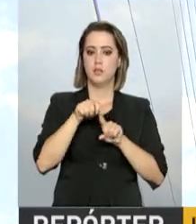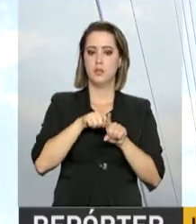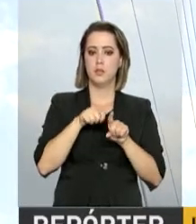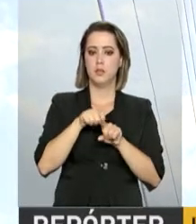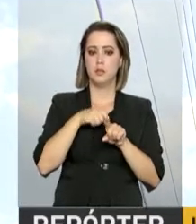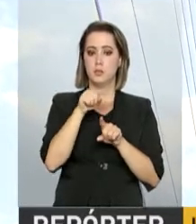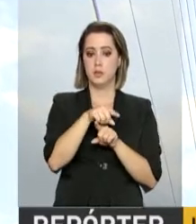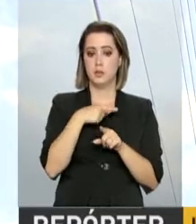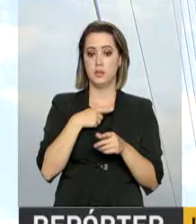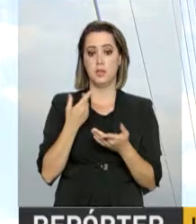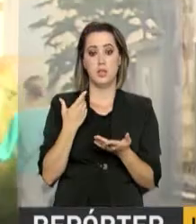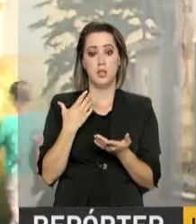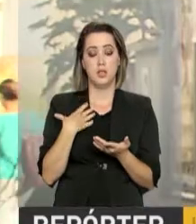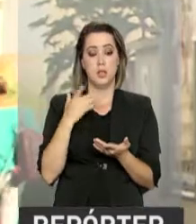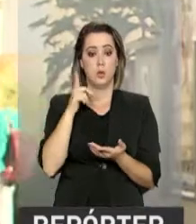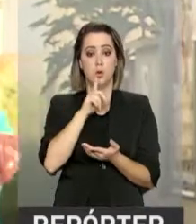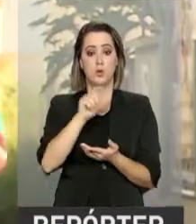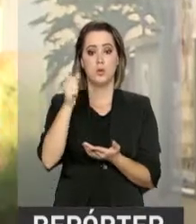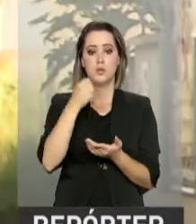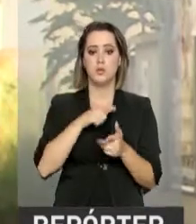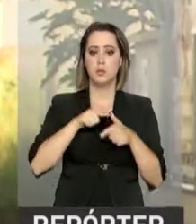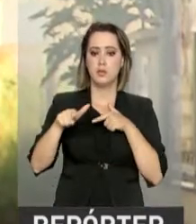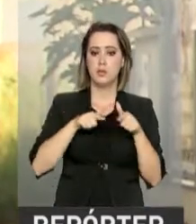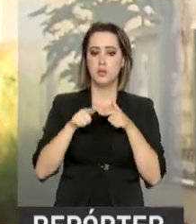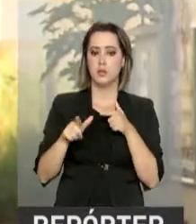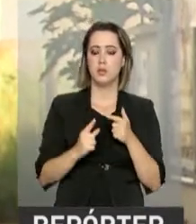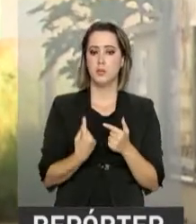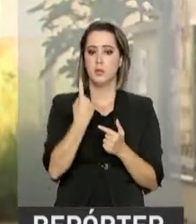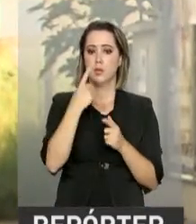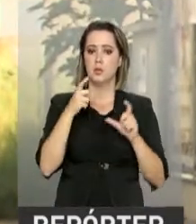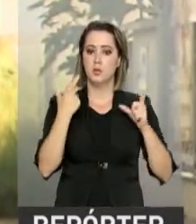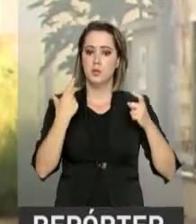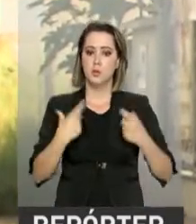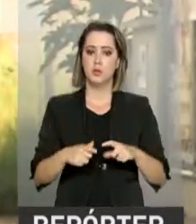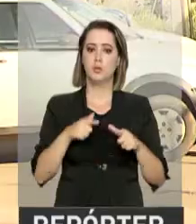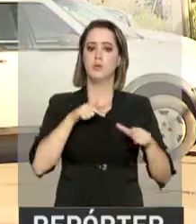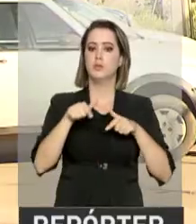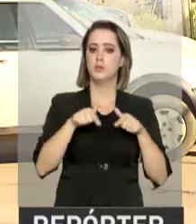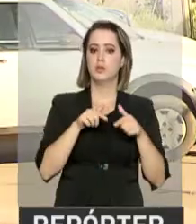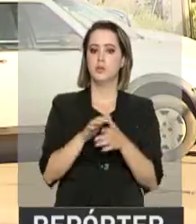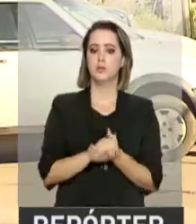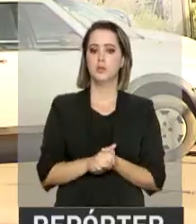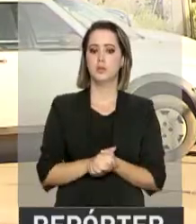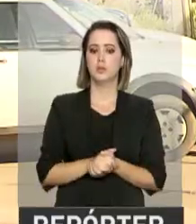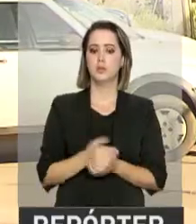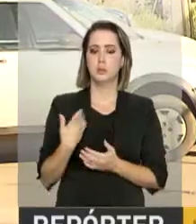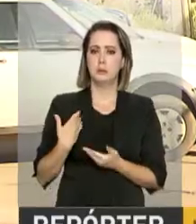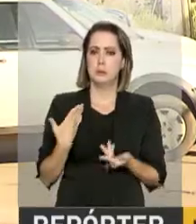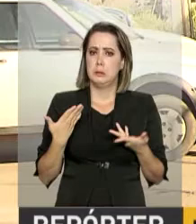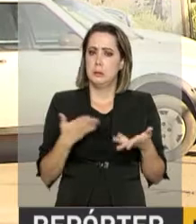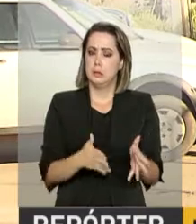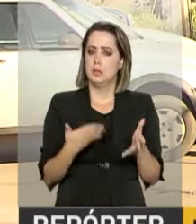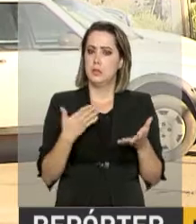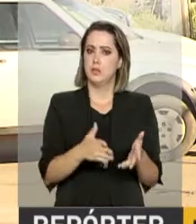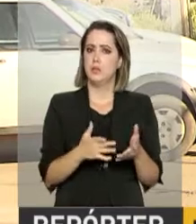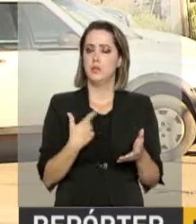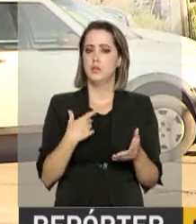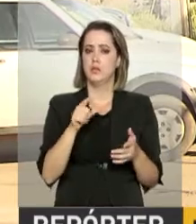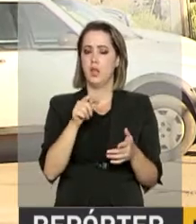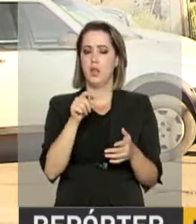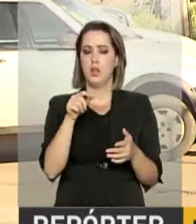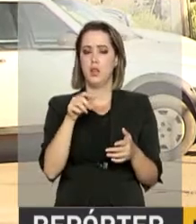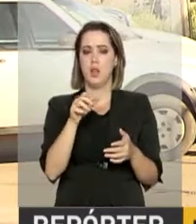deixar a lista de desempregados e voltar a ter um lugar no mercado de trabalho. Eu vinha todos os dias à agência do